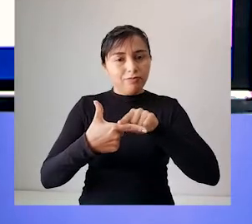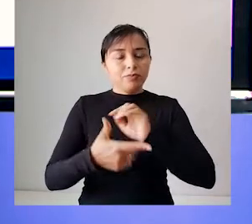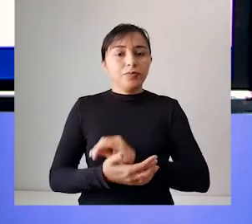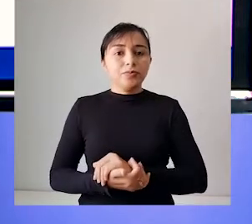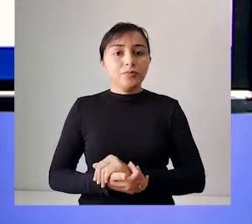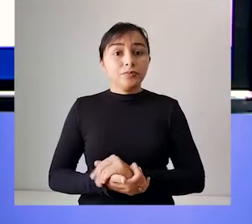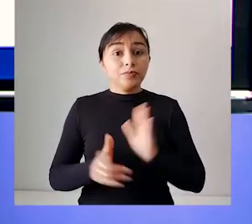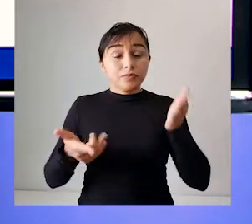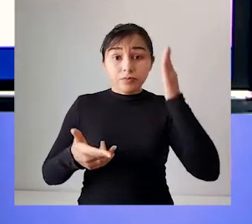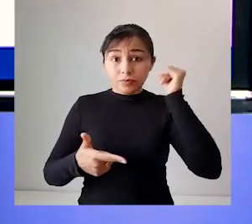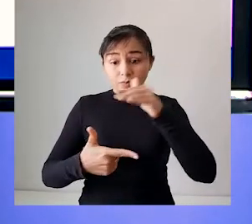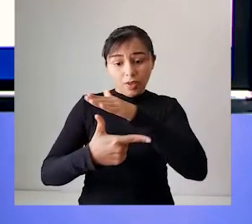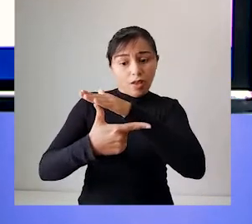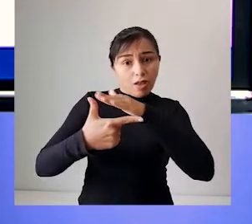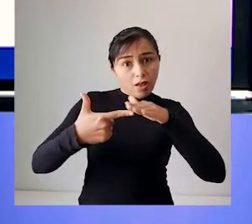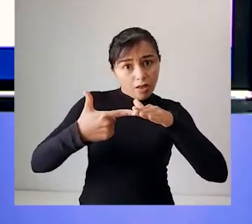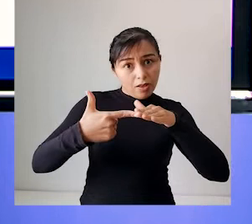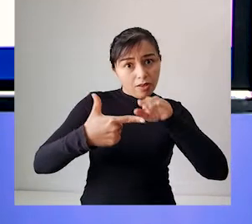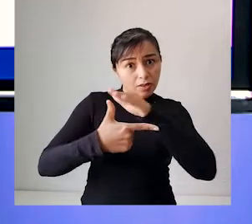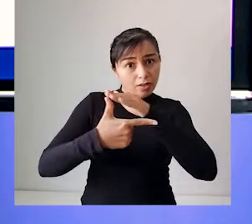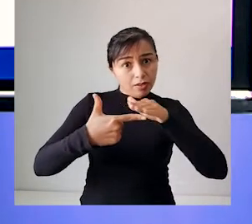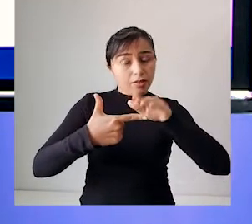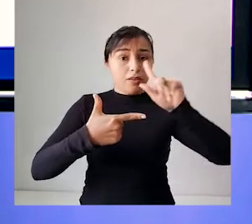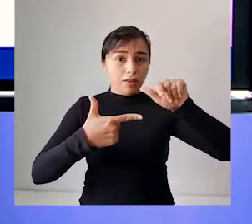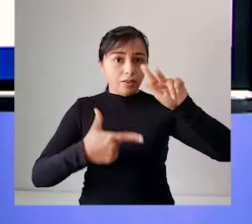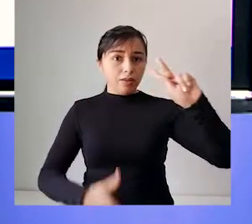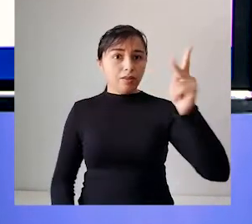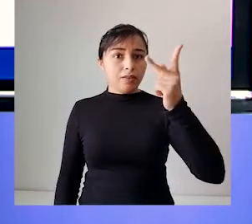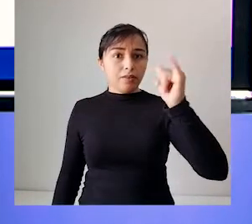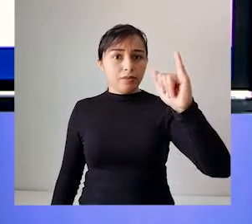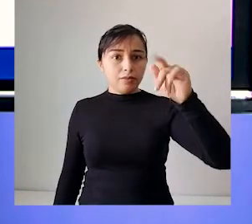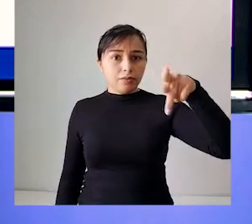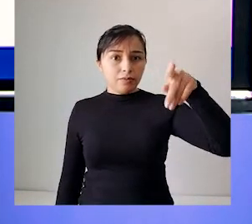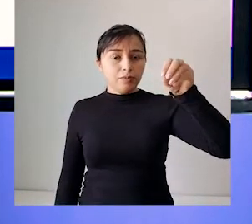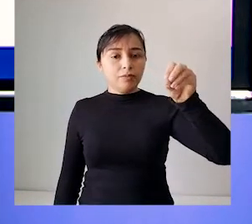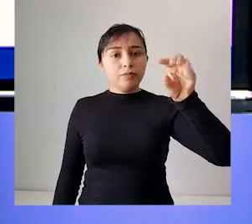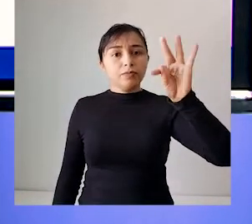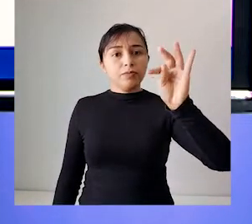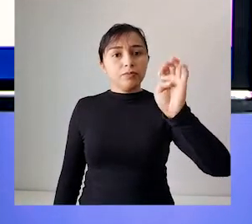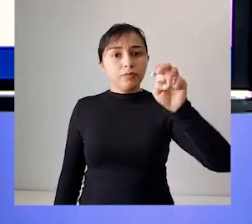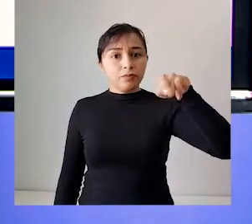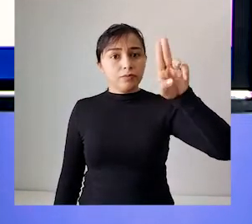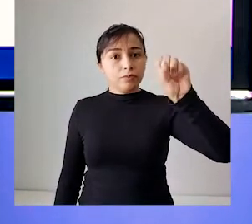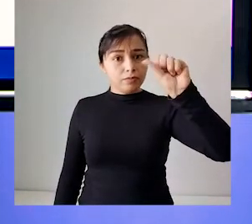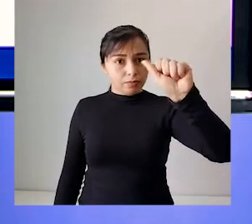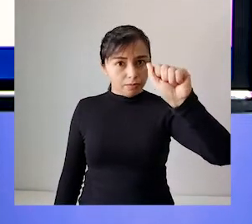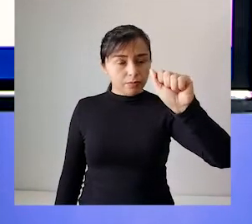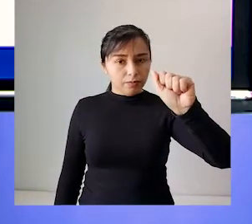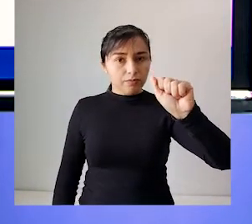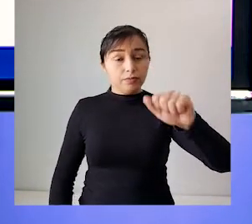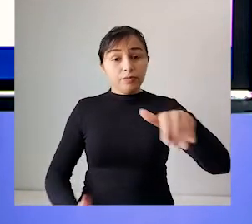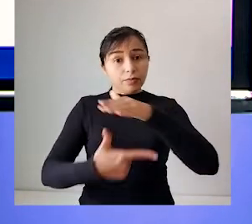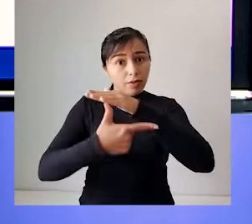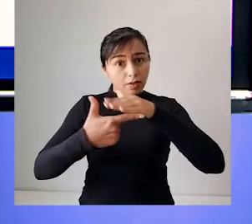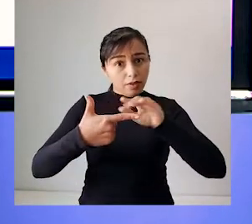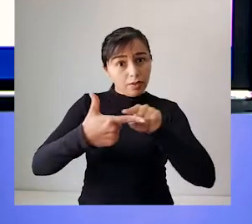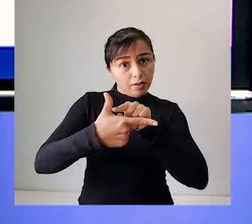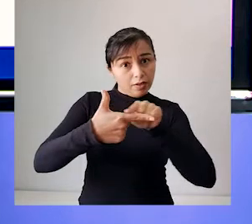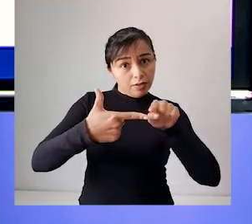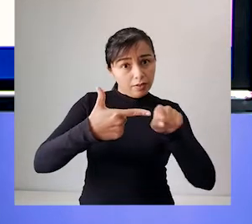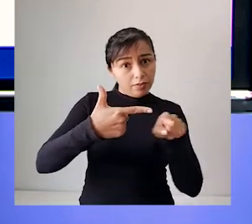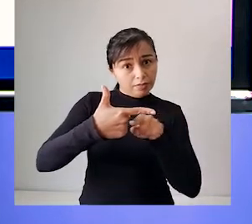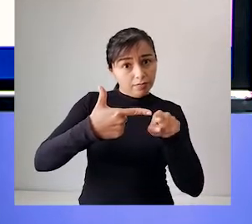gente viu, a hipotenusa ela vai estar sempre aqui, ó, oposta a esse ângulo reto.